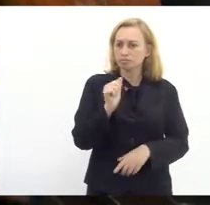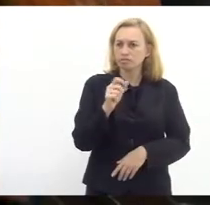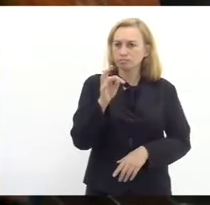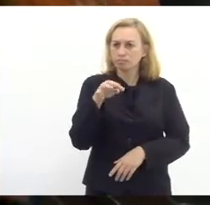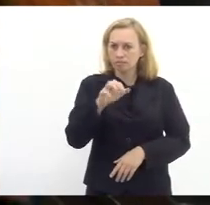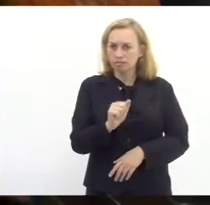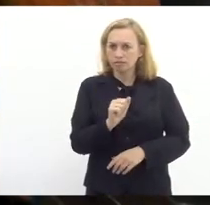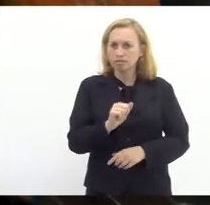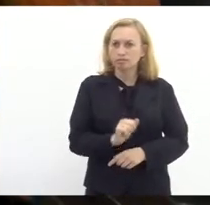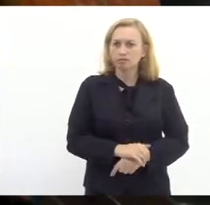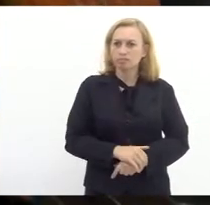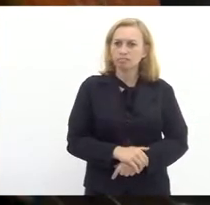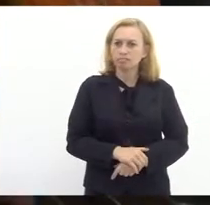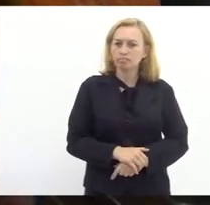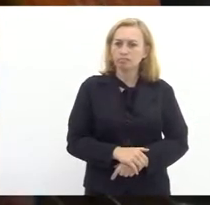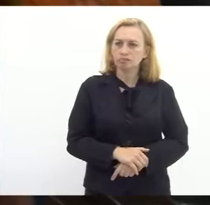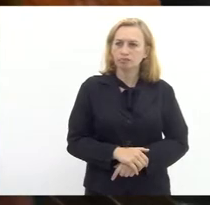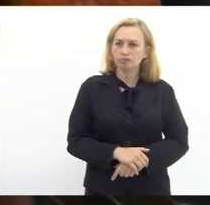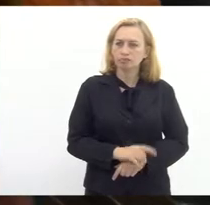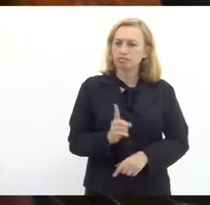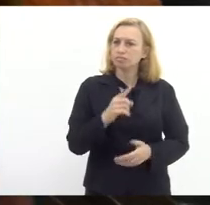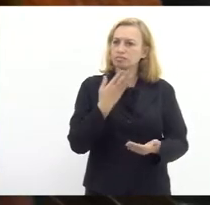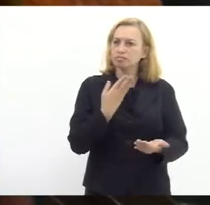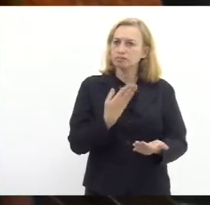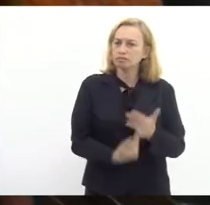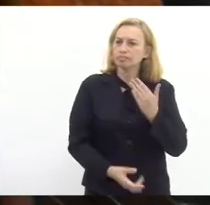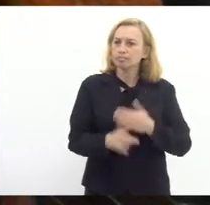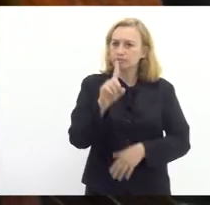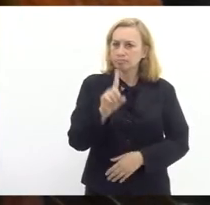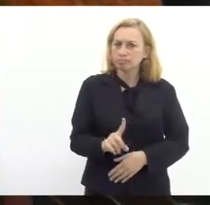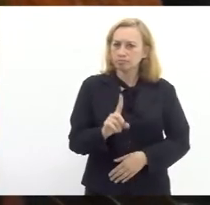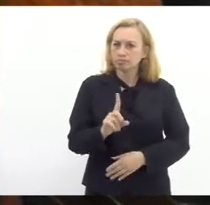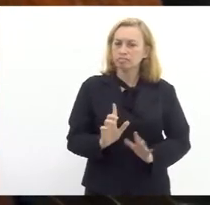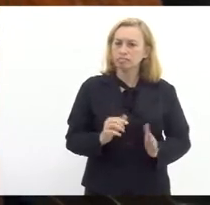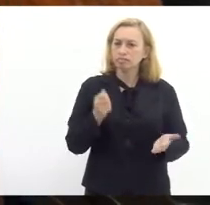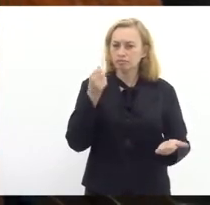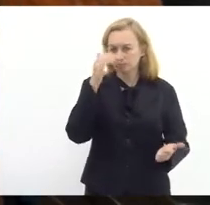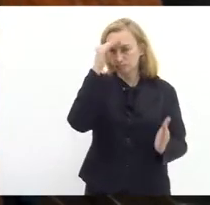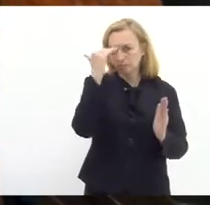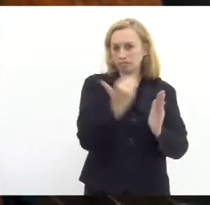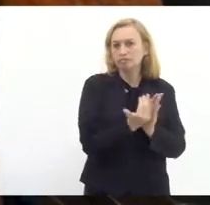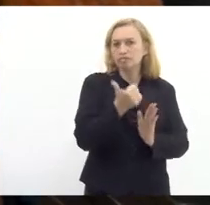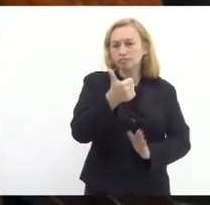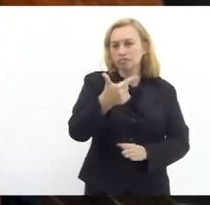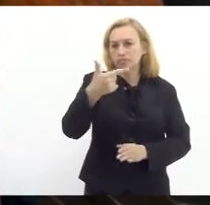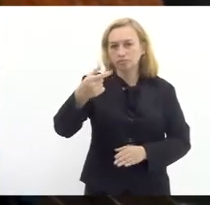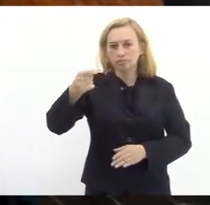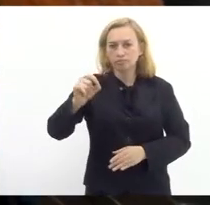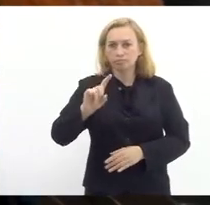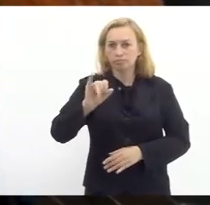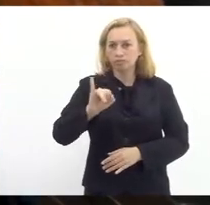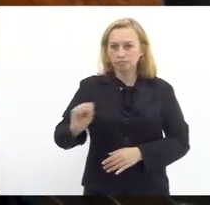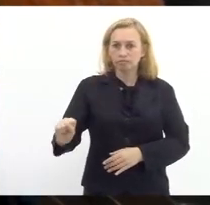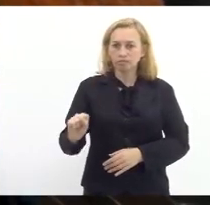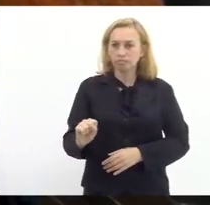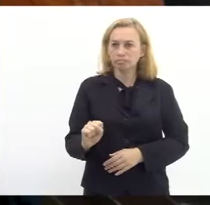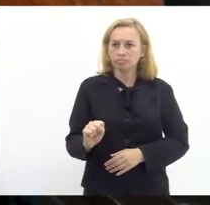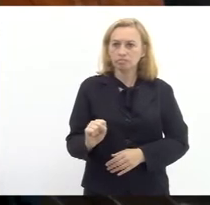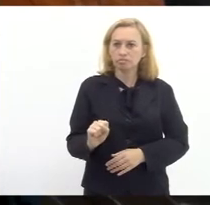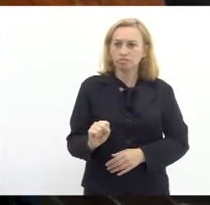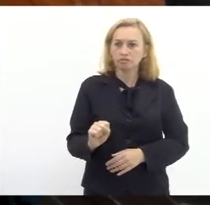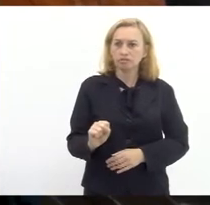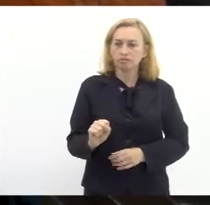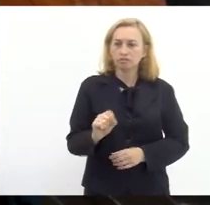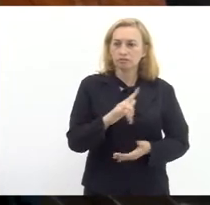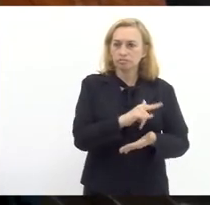ela não haja a perda do direito de executar, e 120 dias para se gerar uma